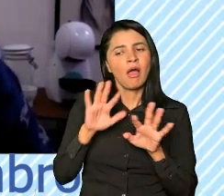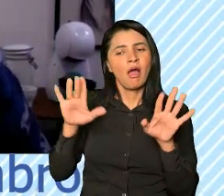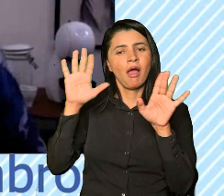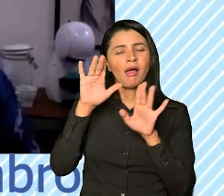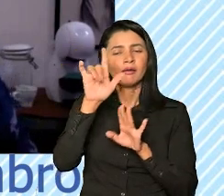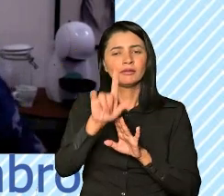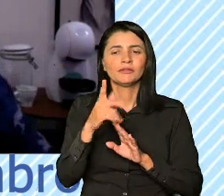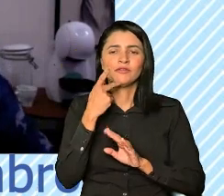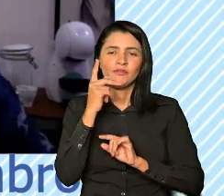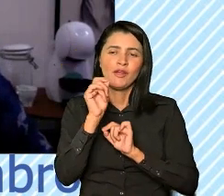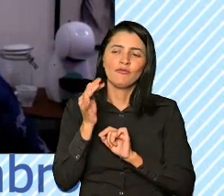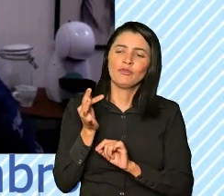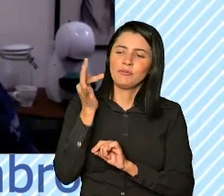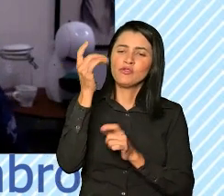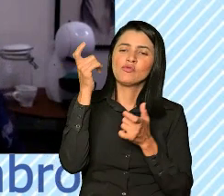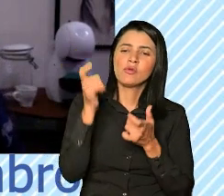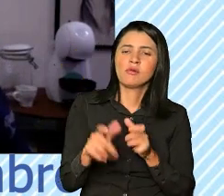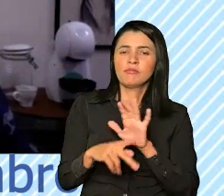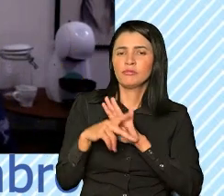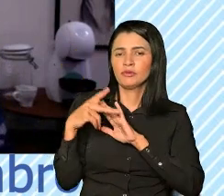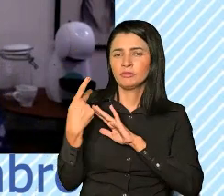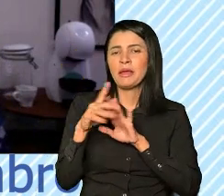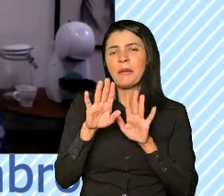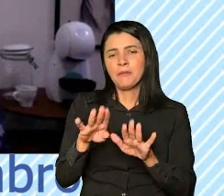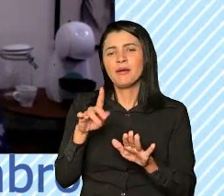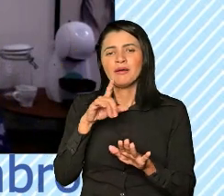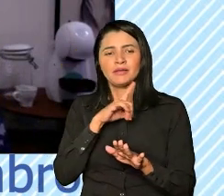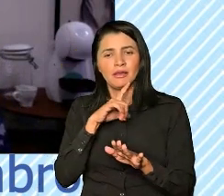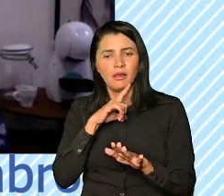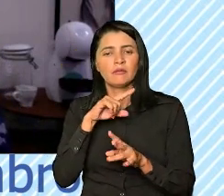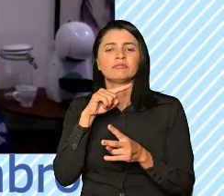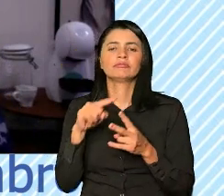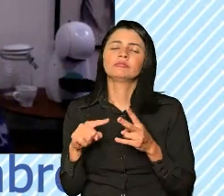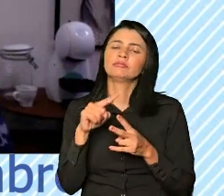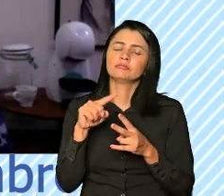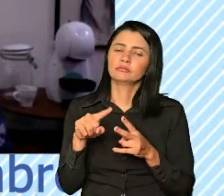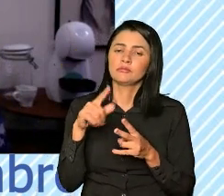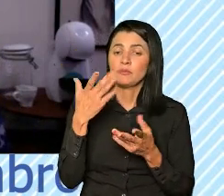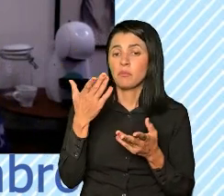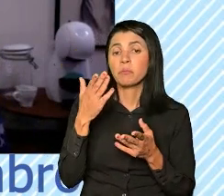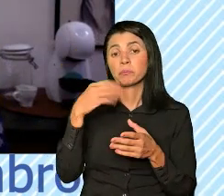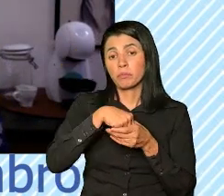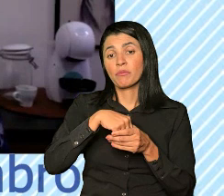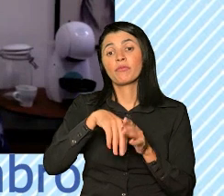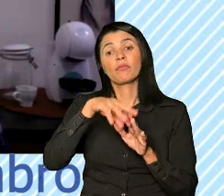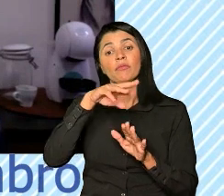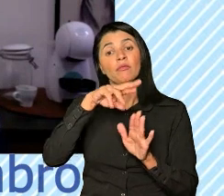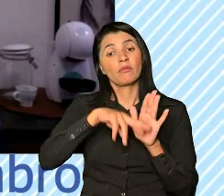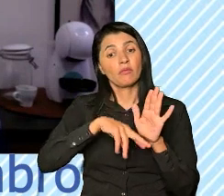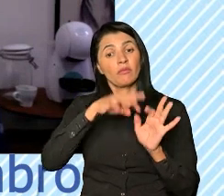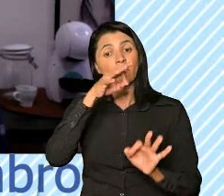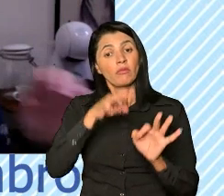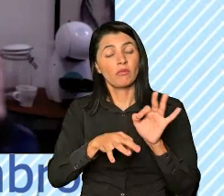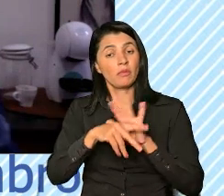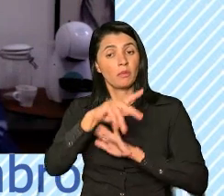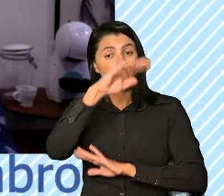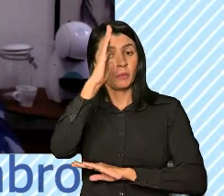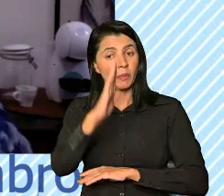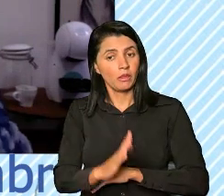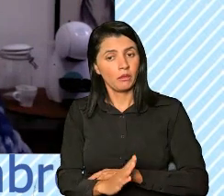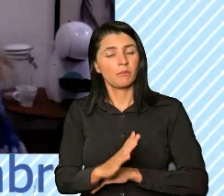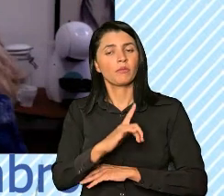lugares de memória futuramente, mas existe essa salvaguarda, e no ordenamento jurídico brasileiro nós temos uma